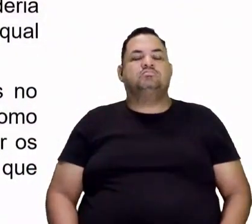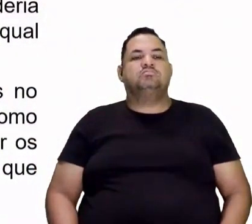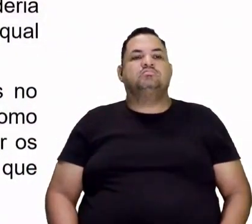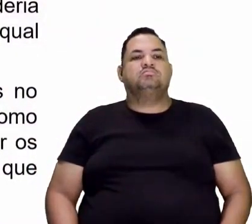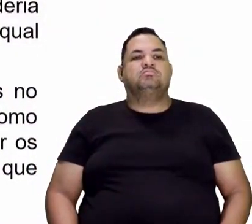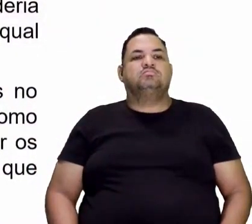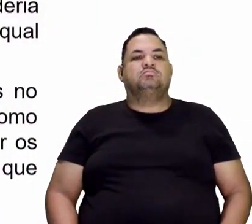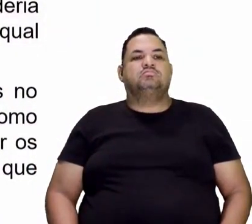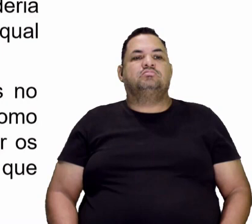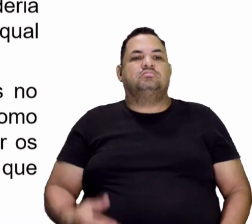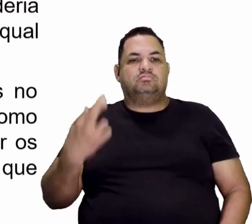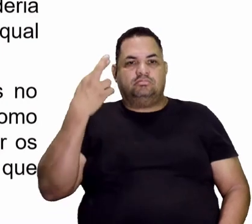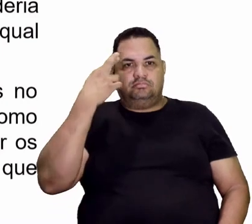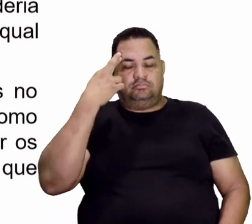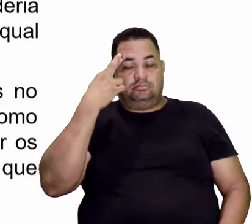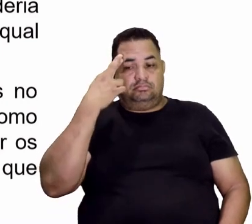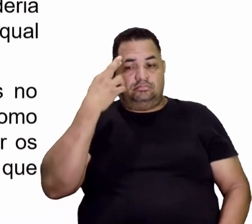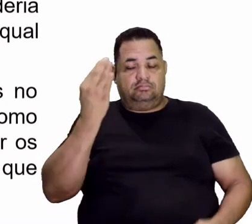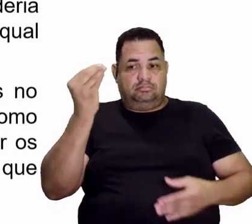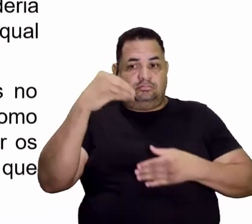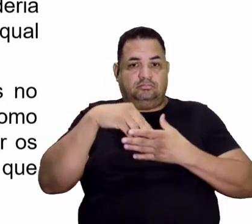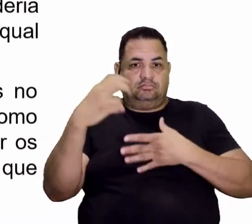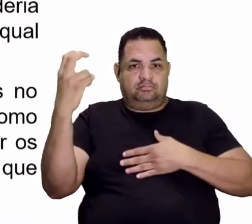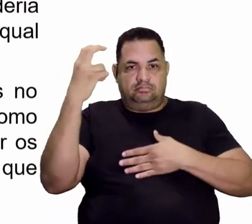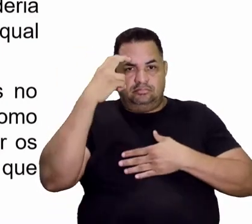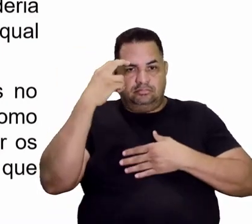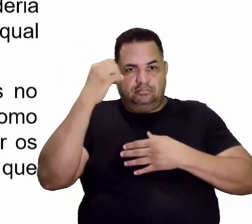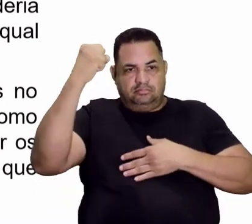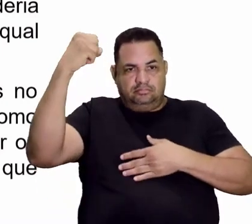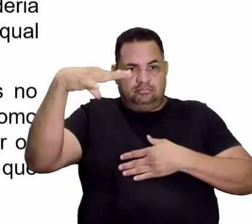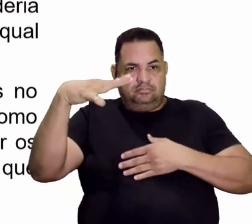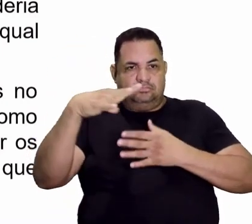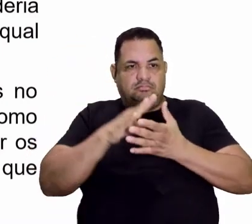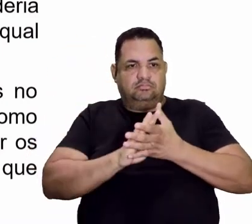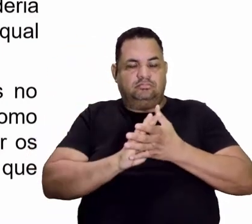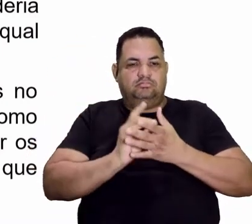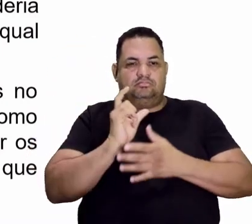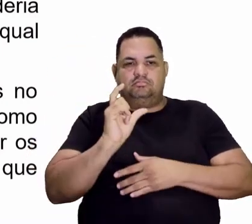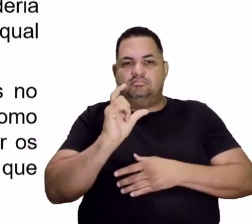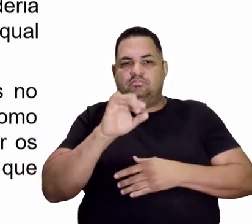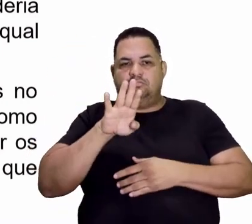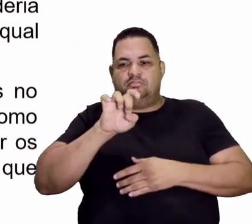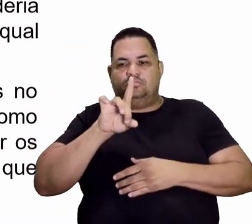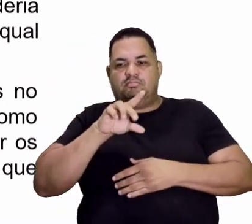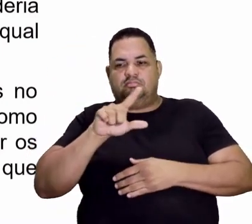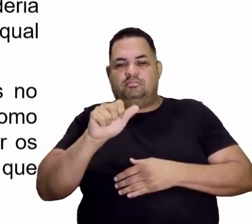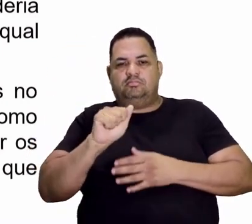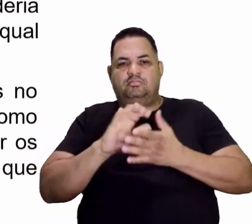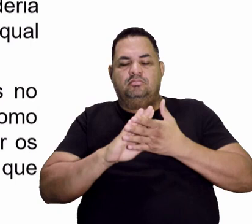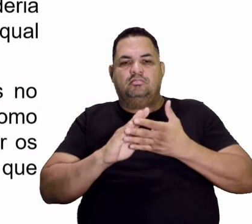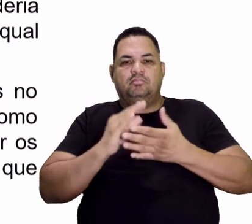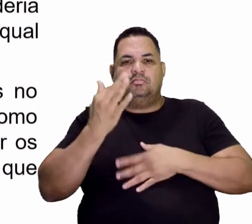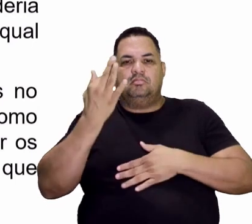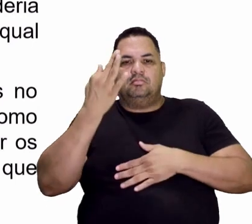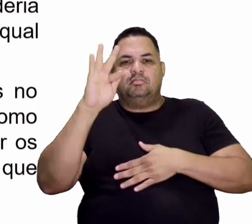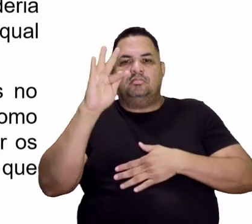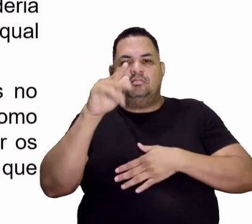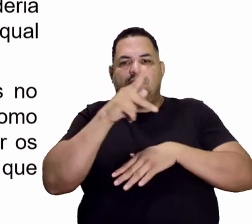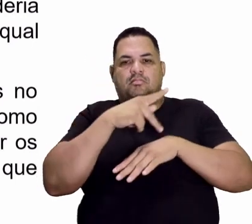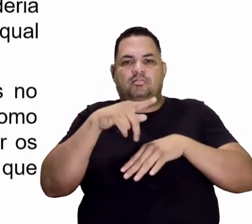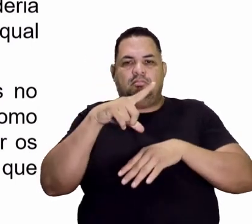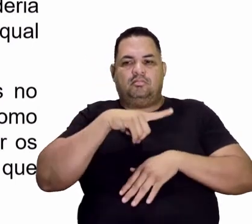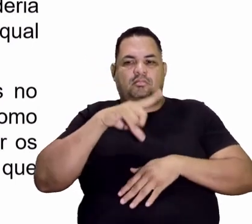Agora a razão dentro da cultura iluminista. O termo luzes, na França, expõe um